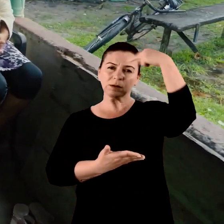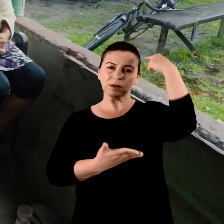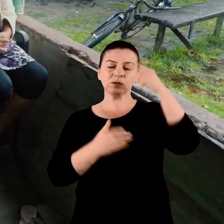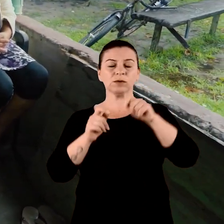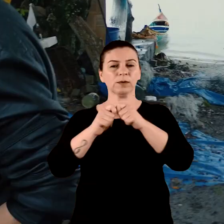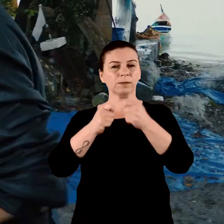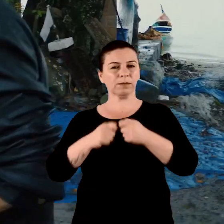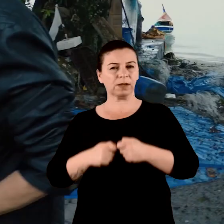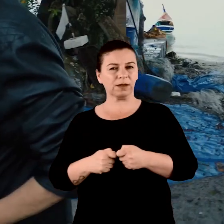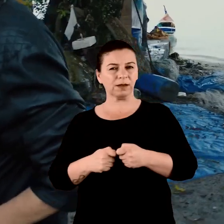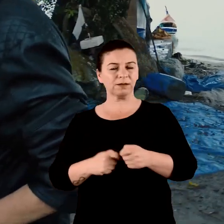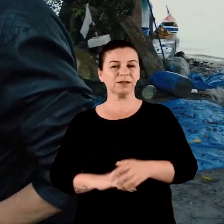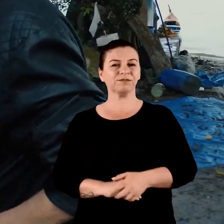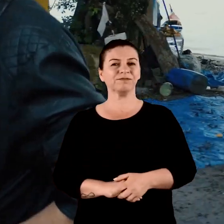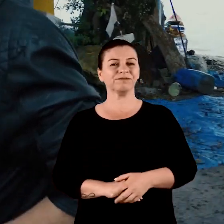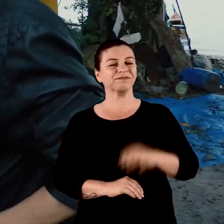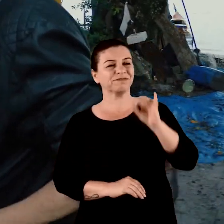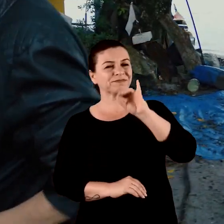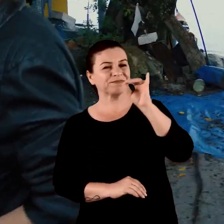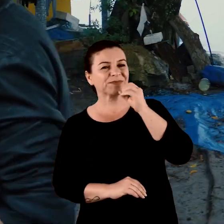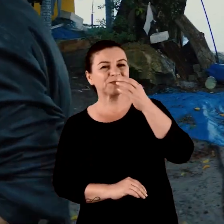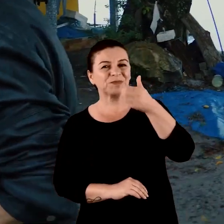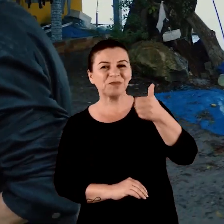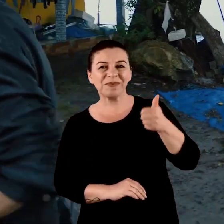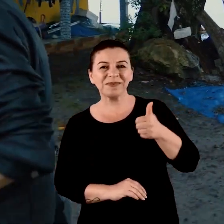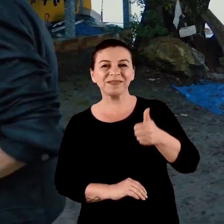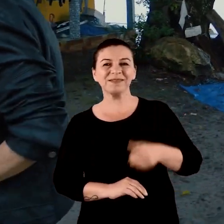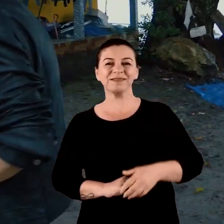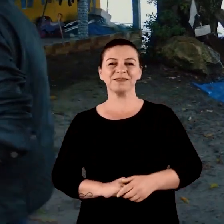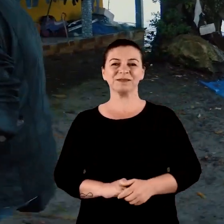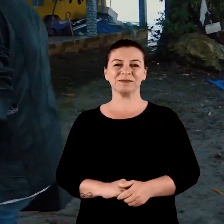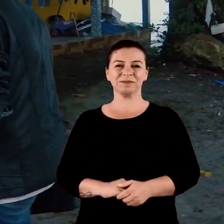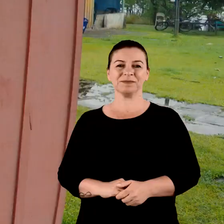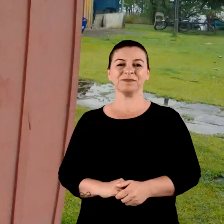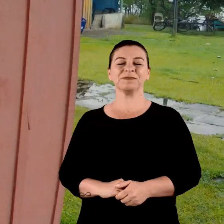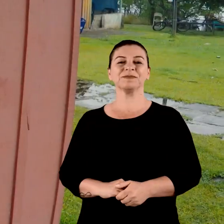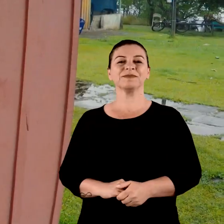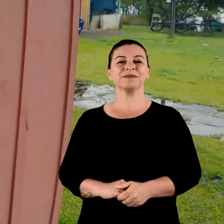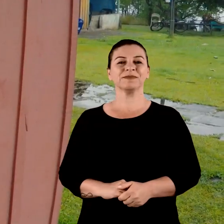quebrada. Oi, tudo bom?